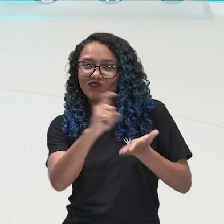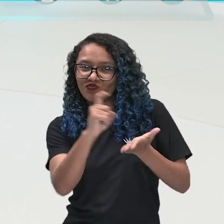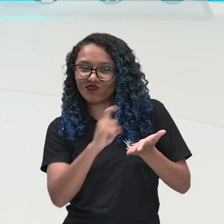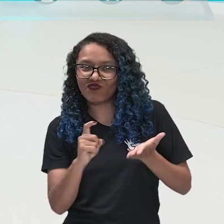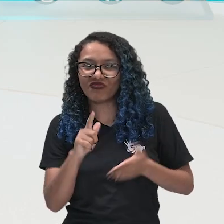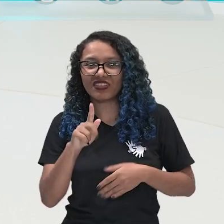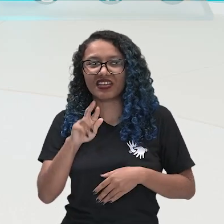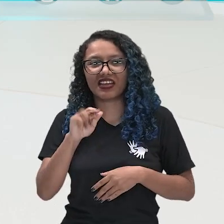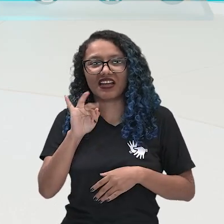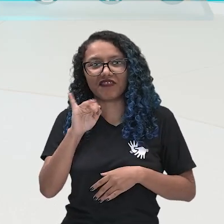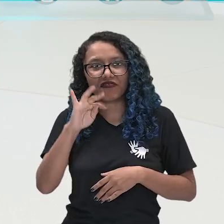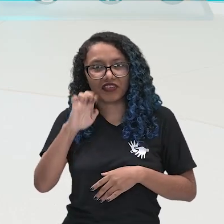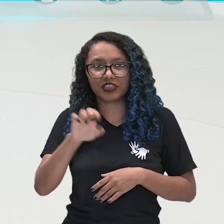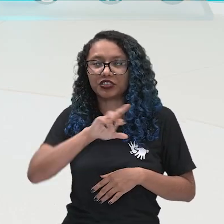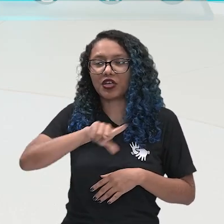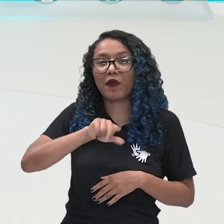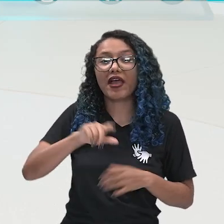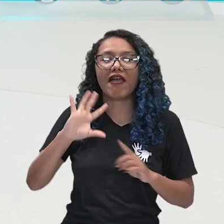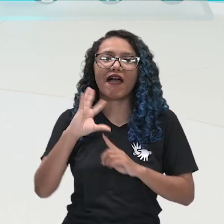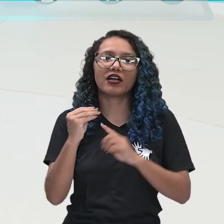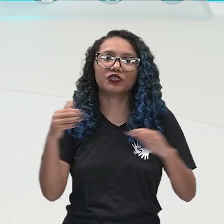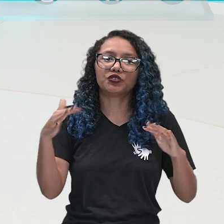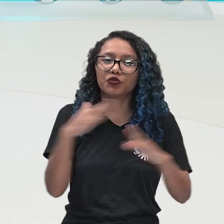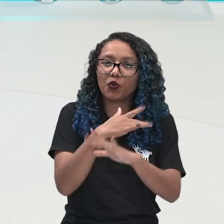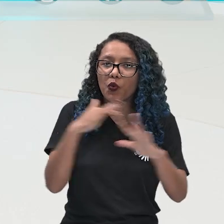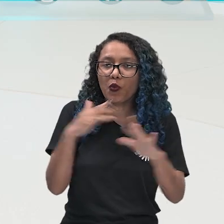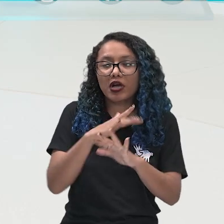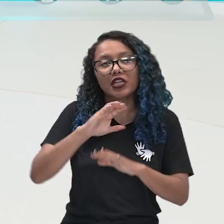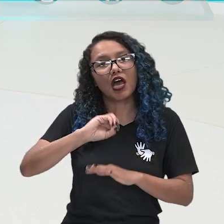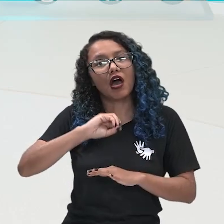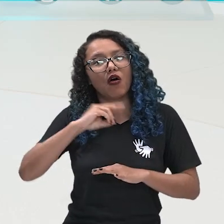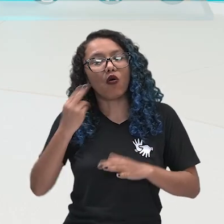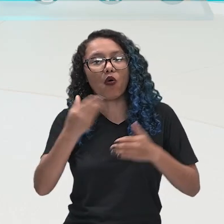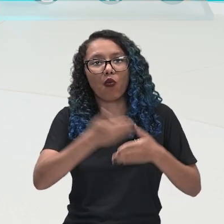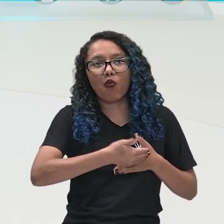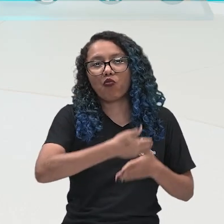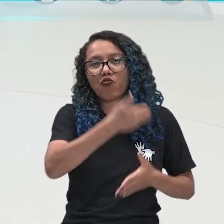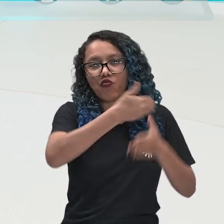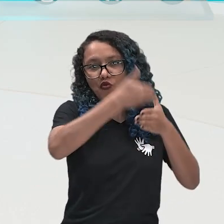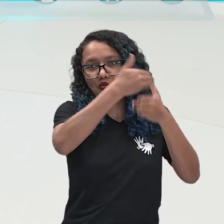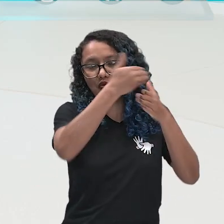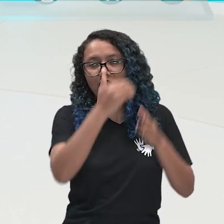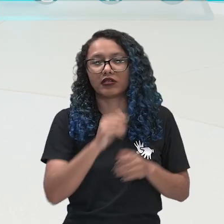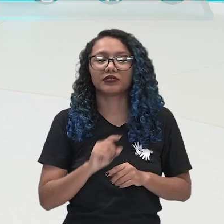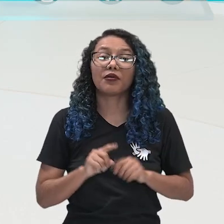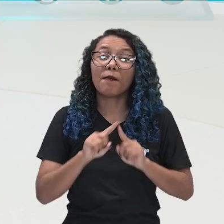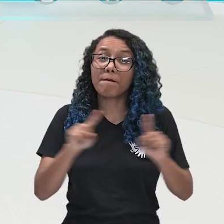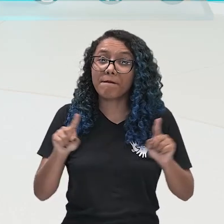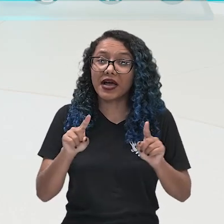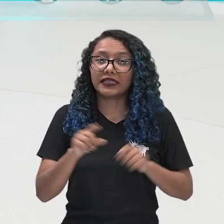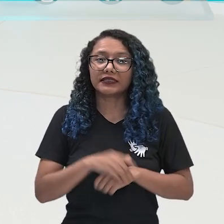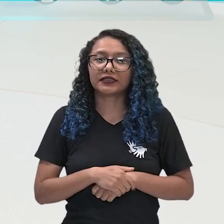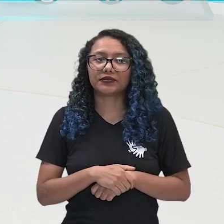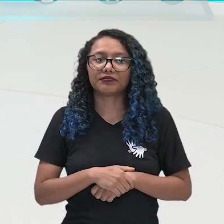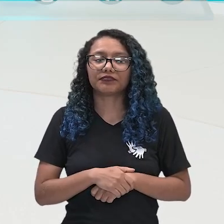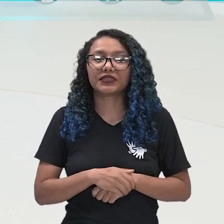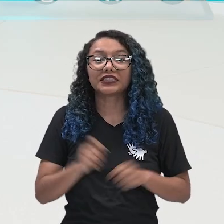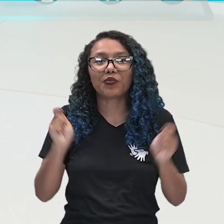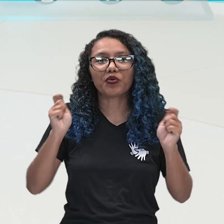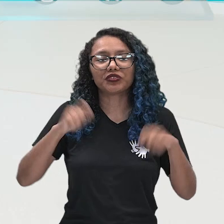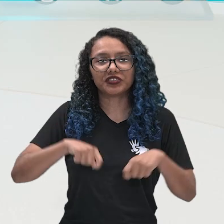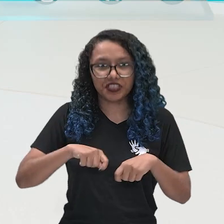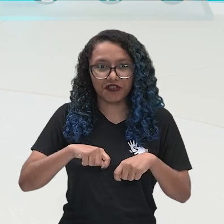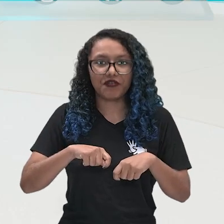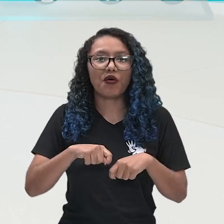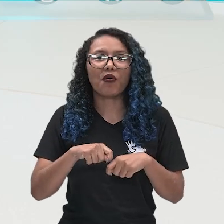arte urbana ou muralismo. Mas para se fazer a arte urbana ou muralismo, nós temos que ter o quê? A